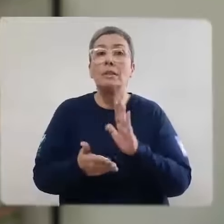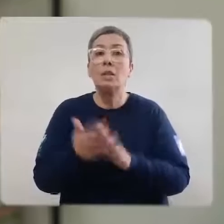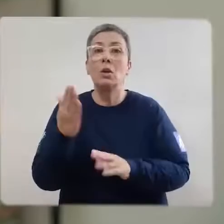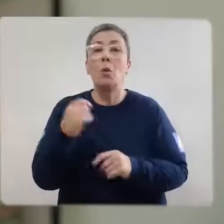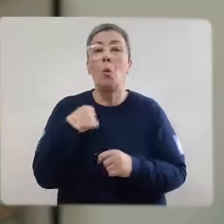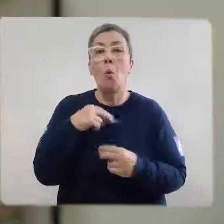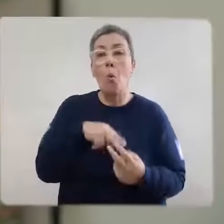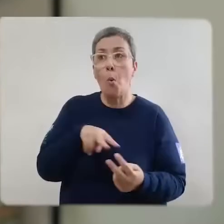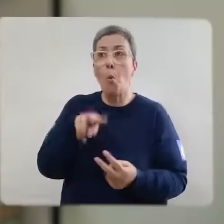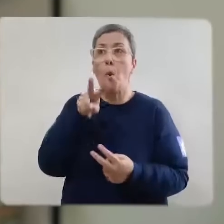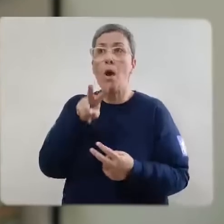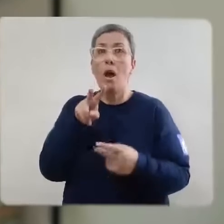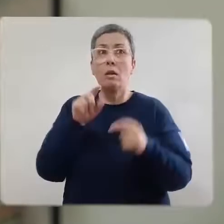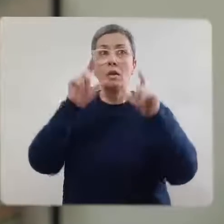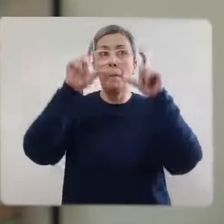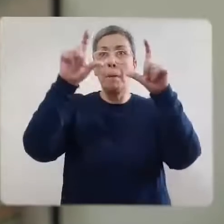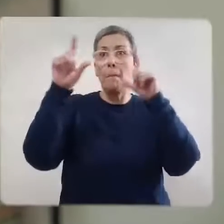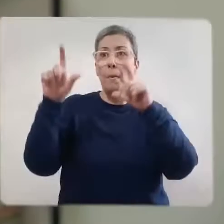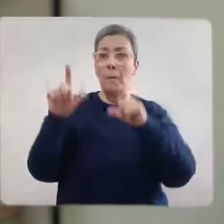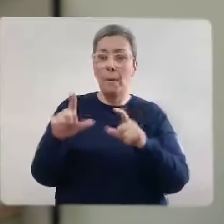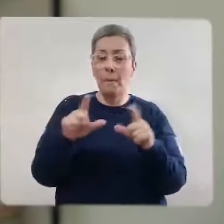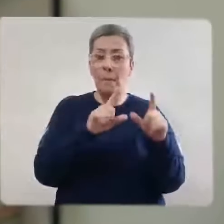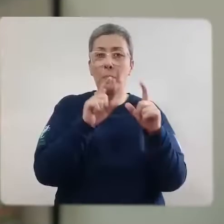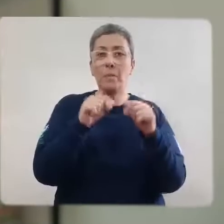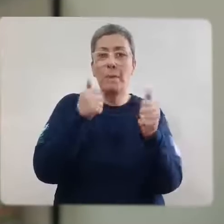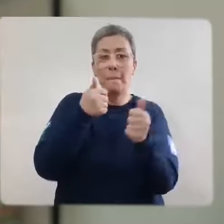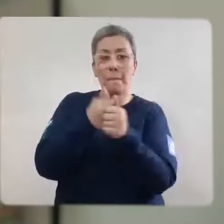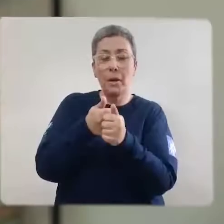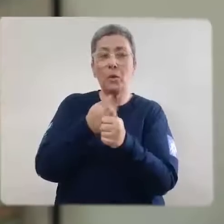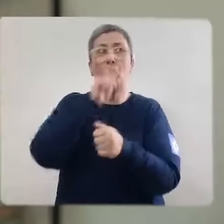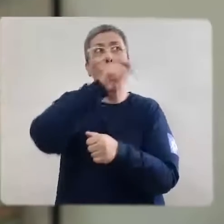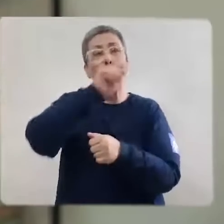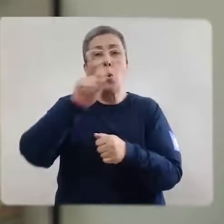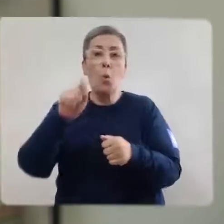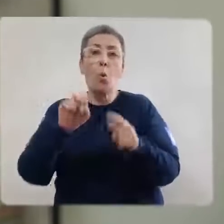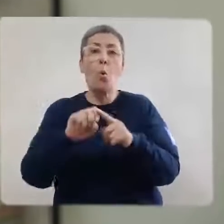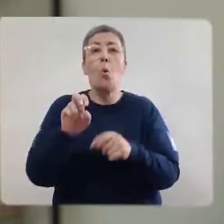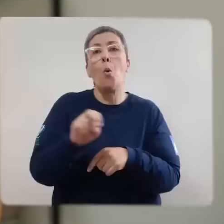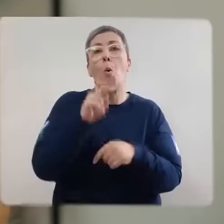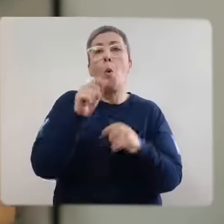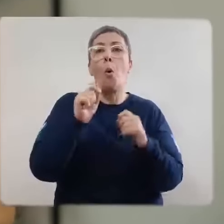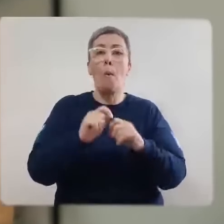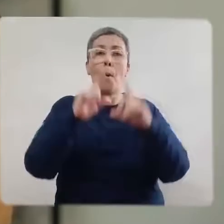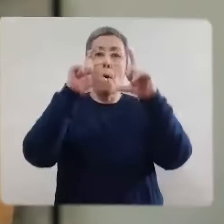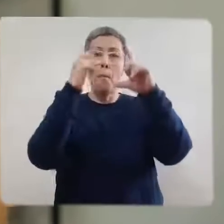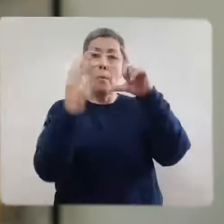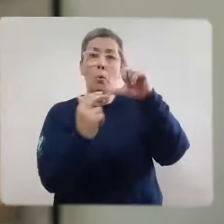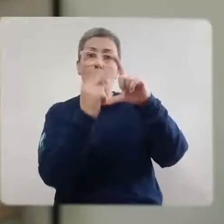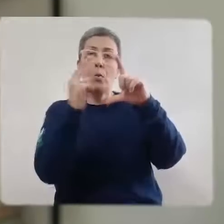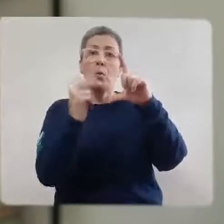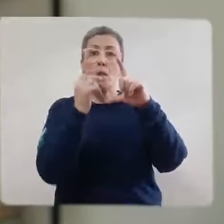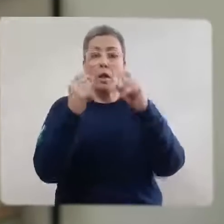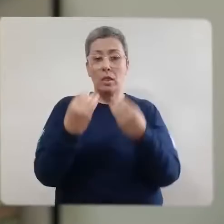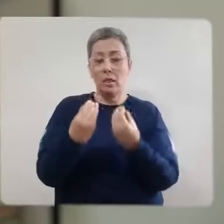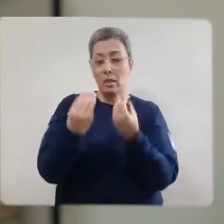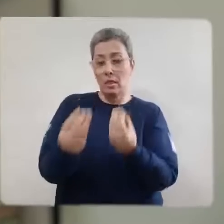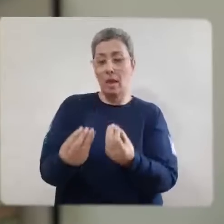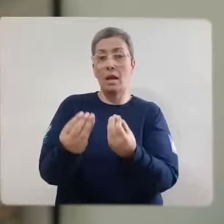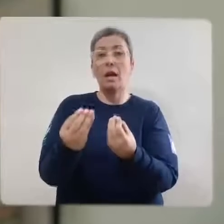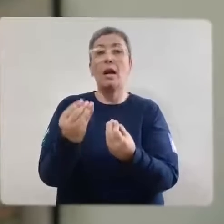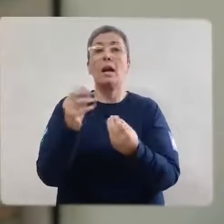né? Ou olhando um quadro visual que eu colocar lá perto da lousa, ou olhando uma imagem que eu vou apresentar e dar na